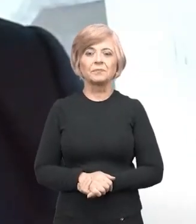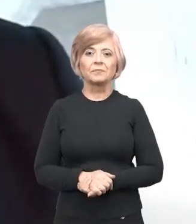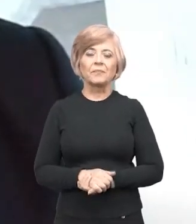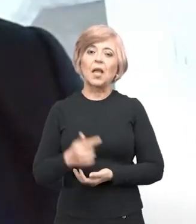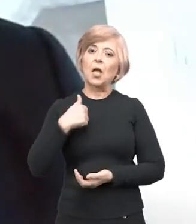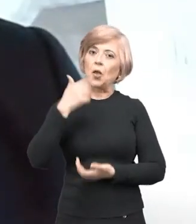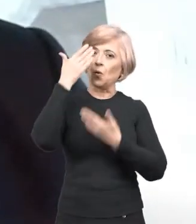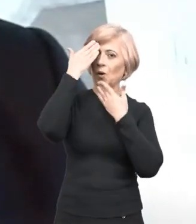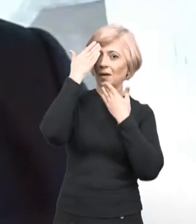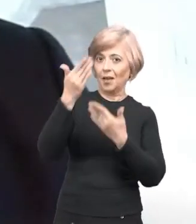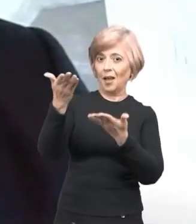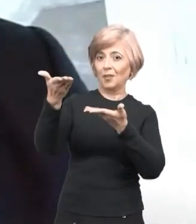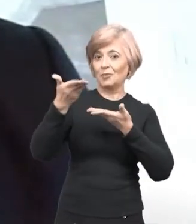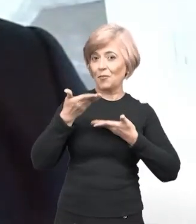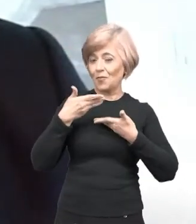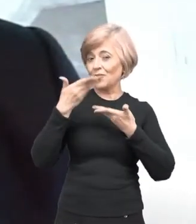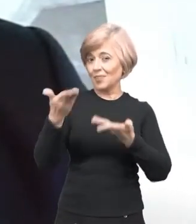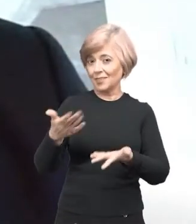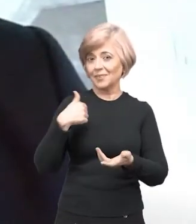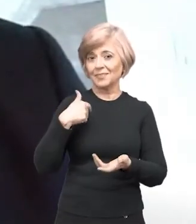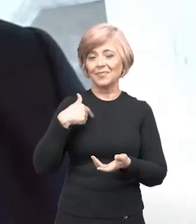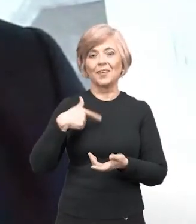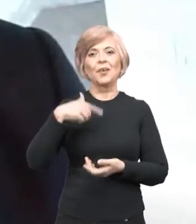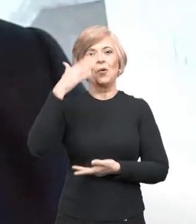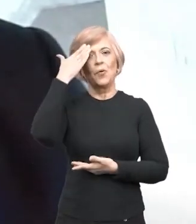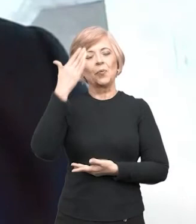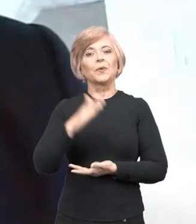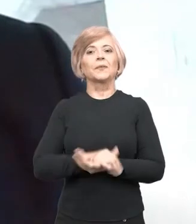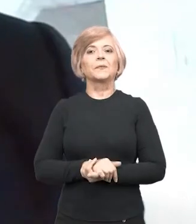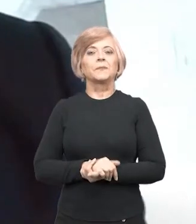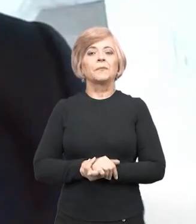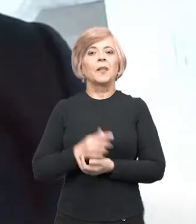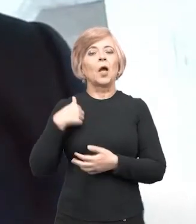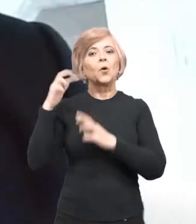Bom, eu que agradeço o convite, muito honrado com a oportunidade, espero ter